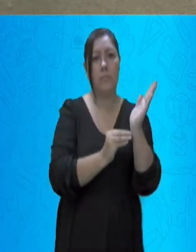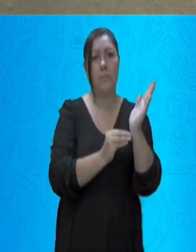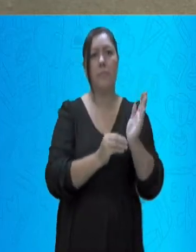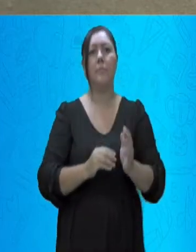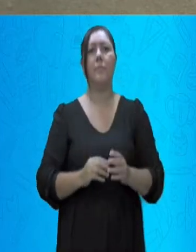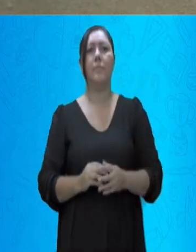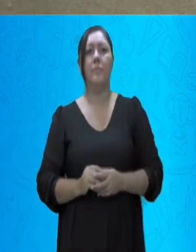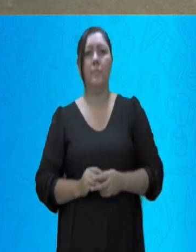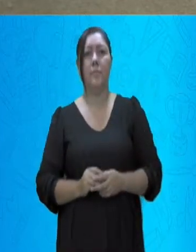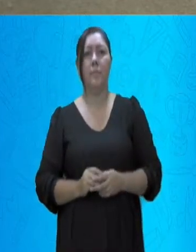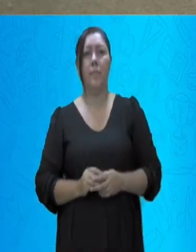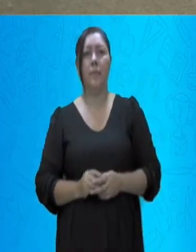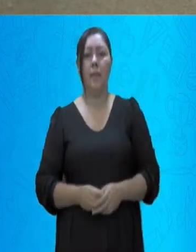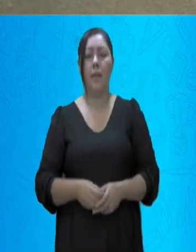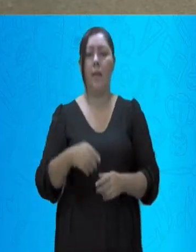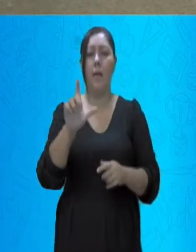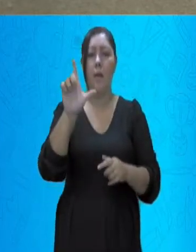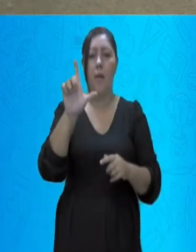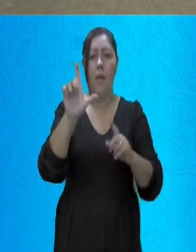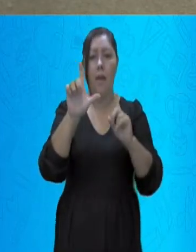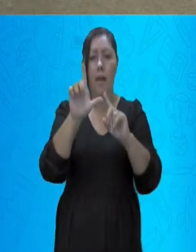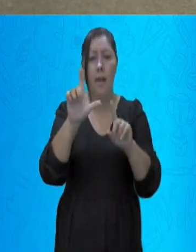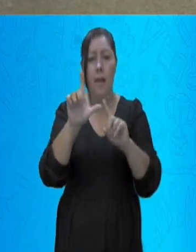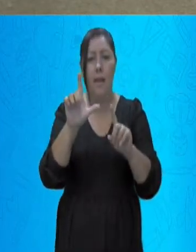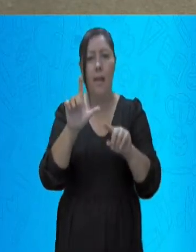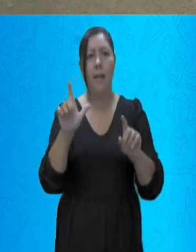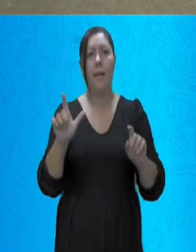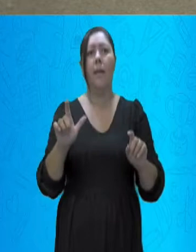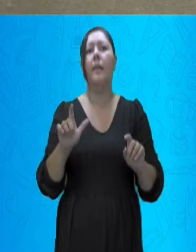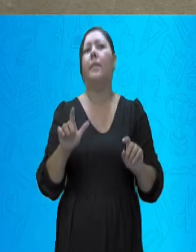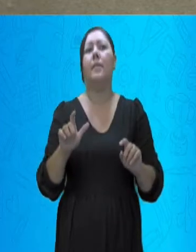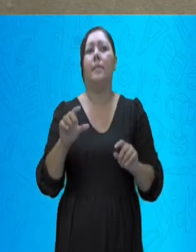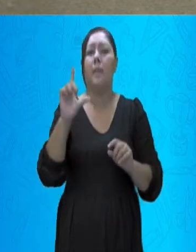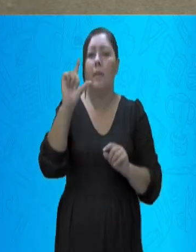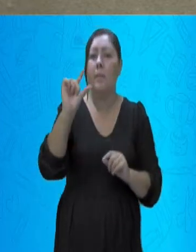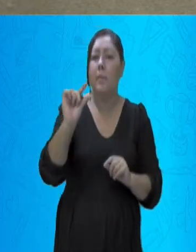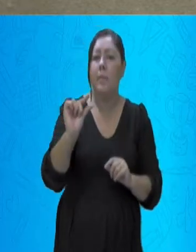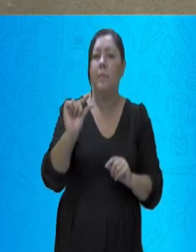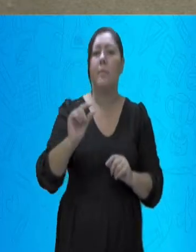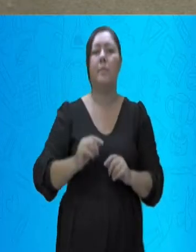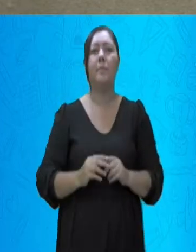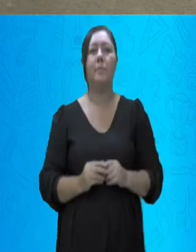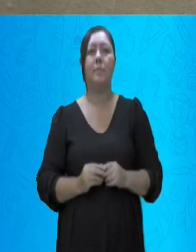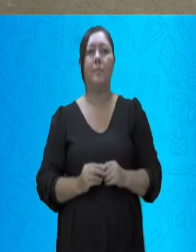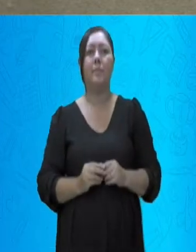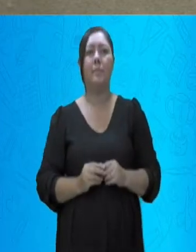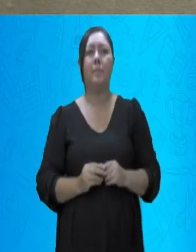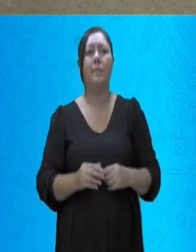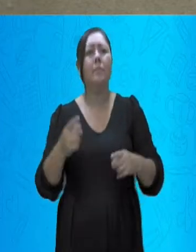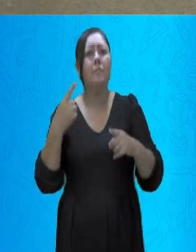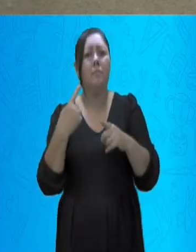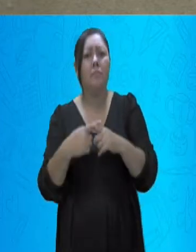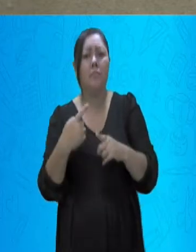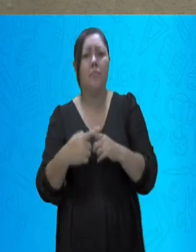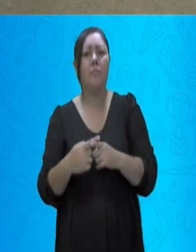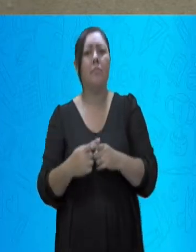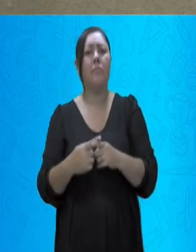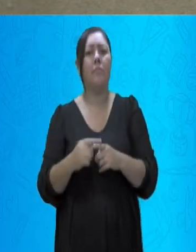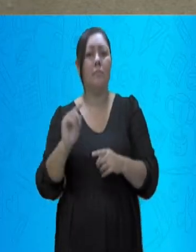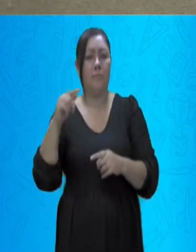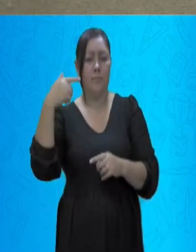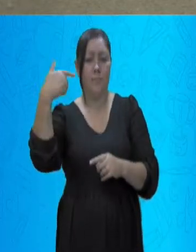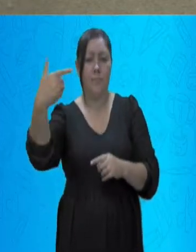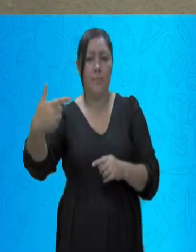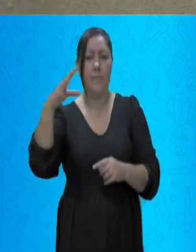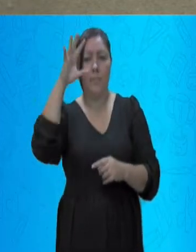Costuma estar em letra minúscula. Vocês vão entender um pouquinho na frente também por que a gente usa no substantivo comum